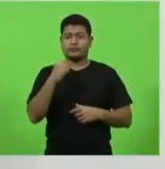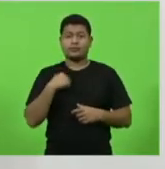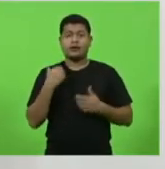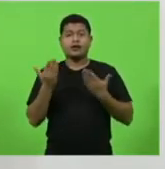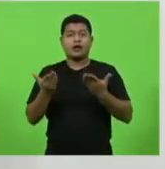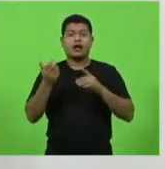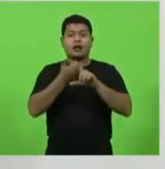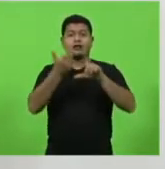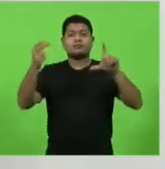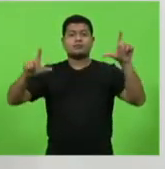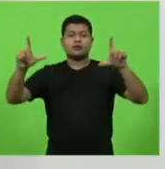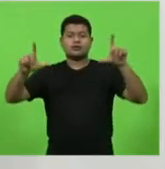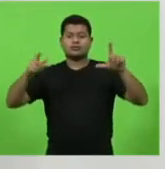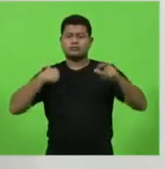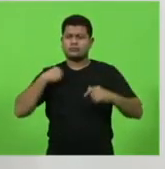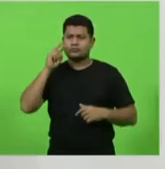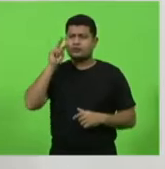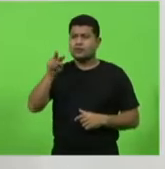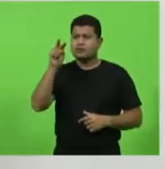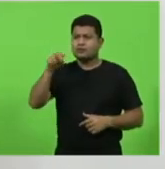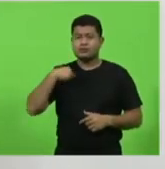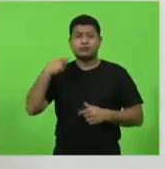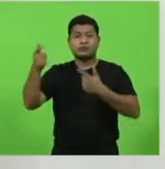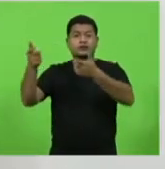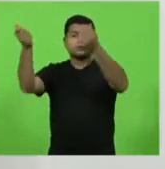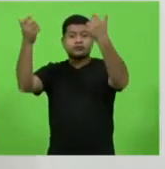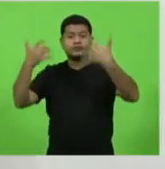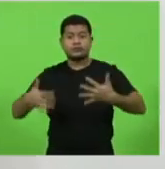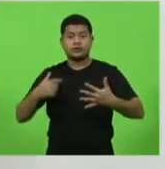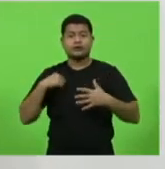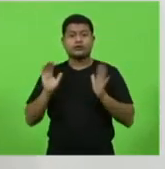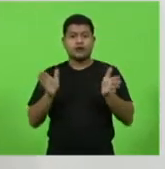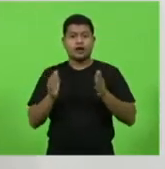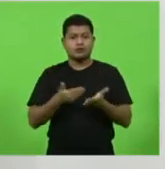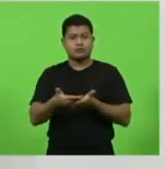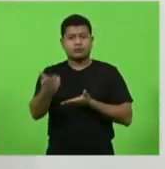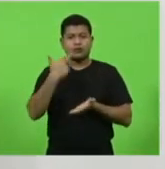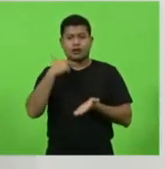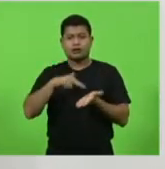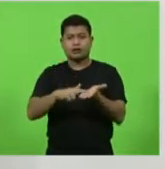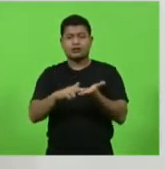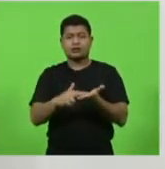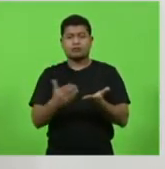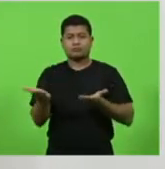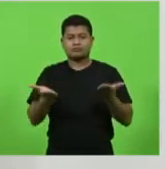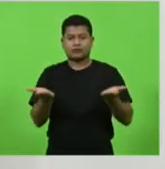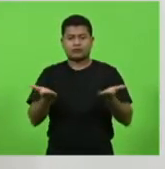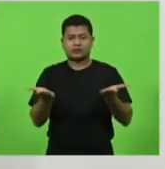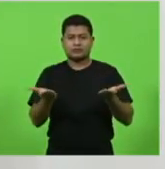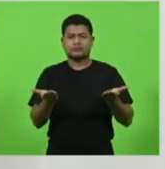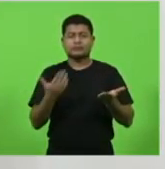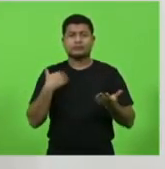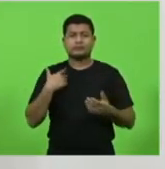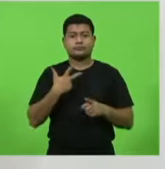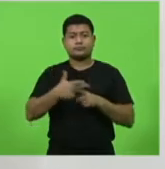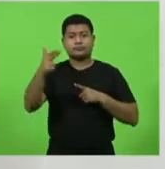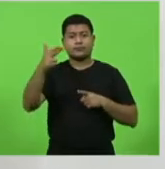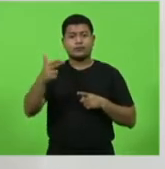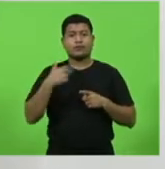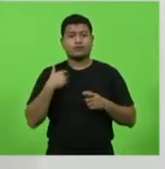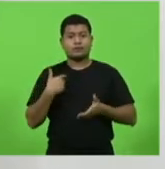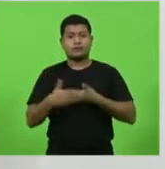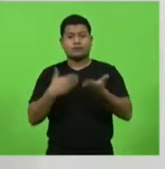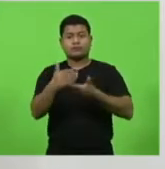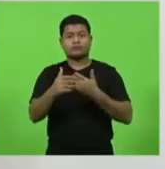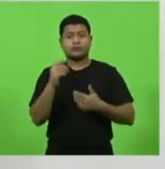dizendo que foi aberto a carta do vencedor e que agora, nos próximos dias, vão saber